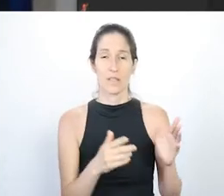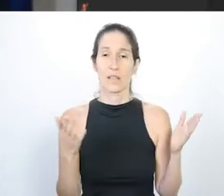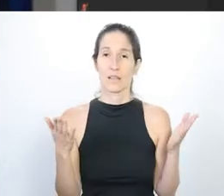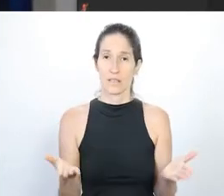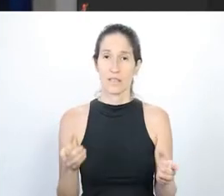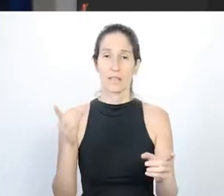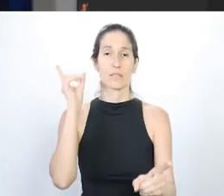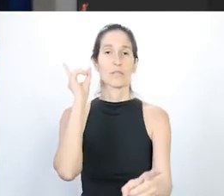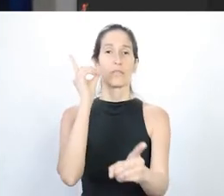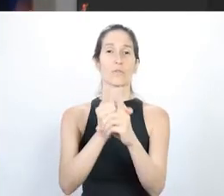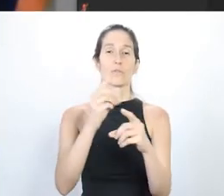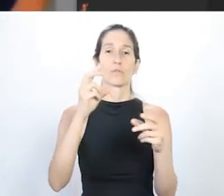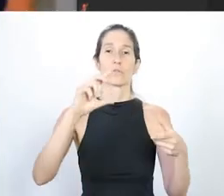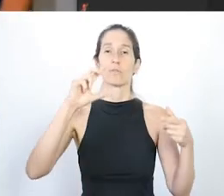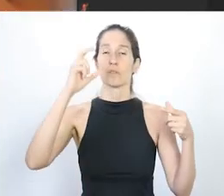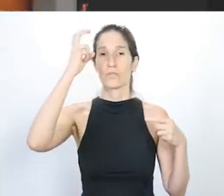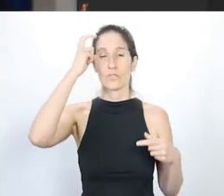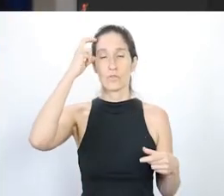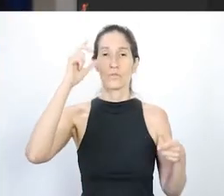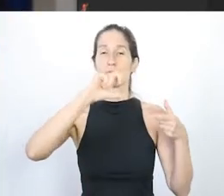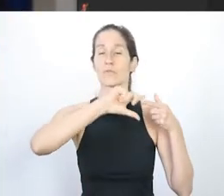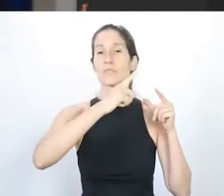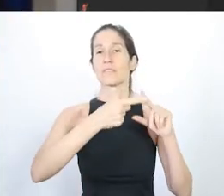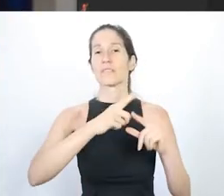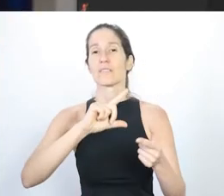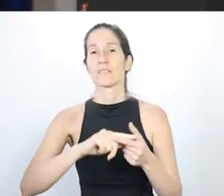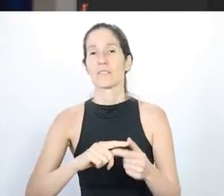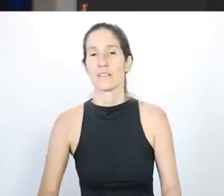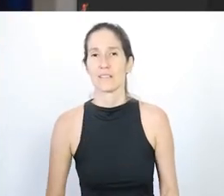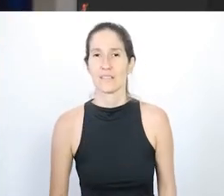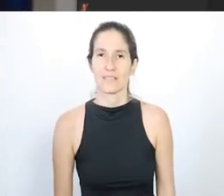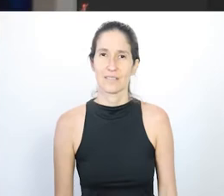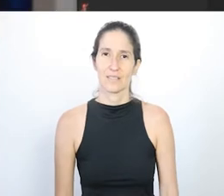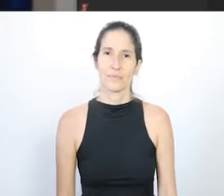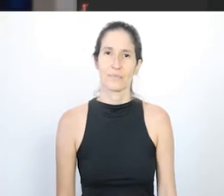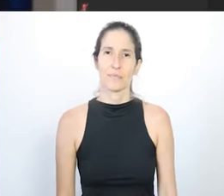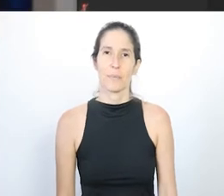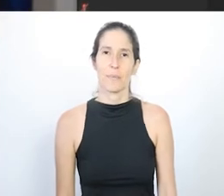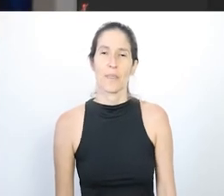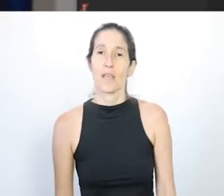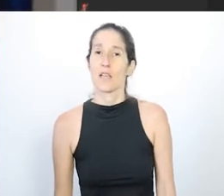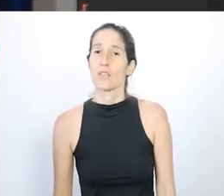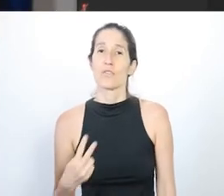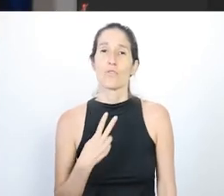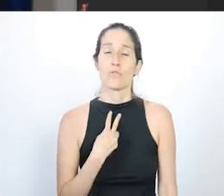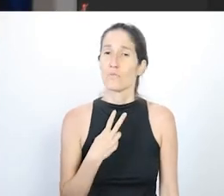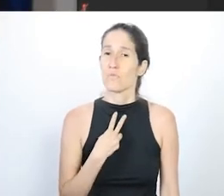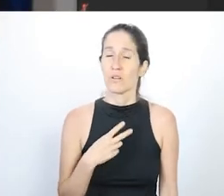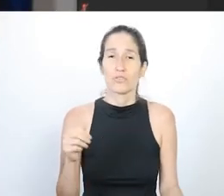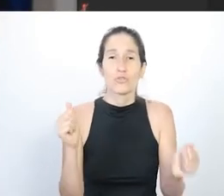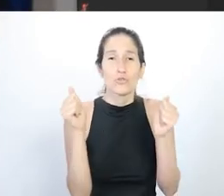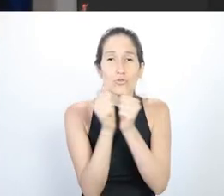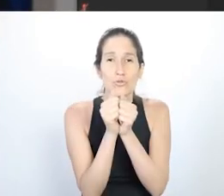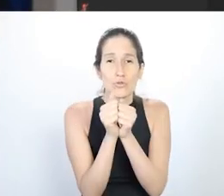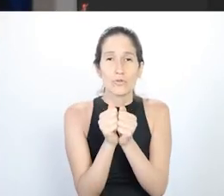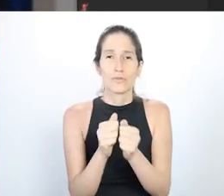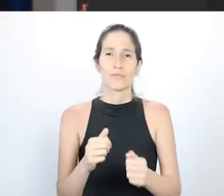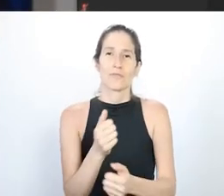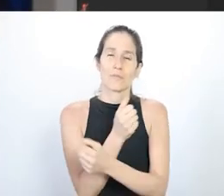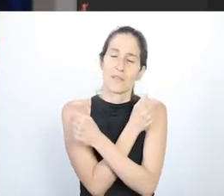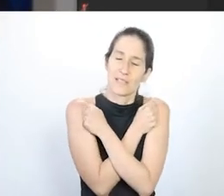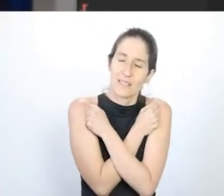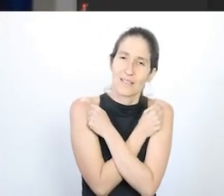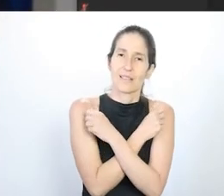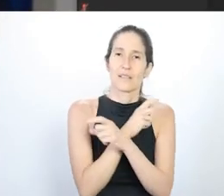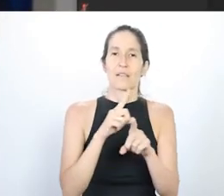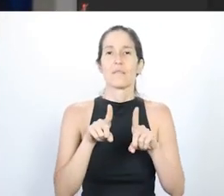da Chapada dos Veadeiros. A gente não pode estar junto, um sentindo o cheiro do outro, um se aquecendo no outro, mas a gente vai estar por aqui,